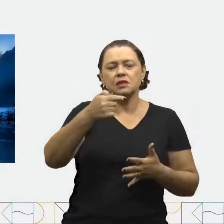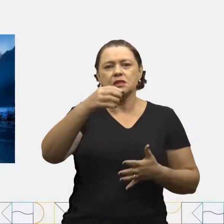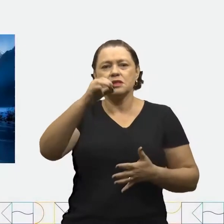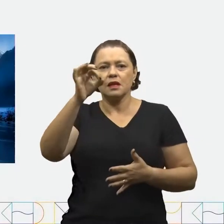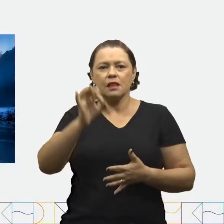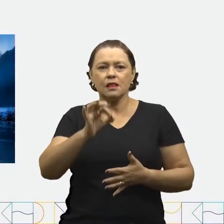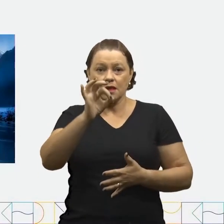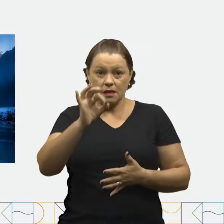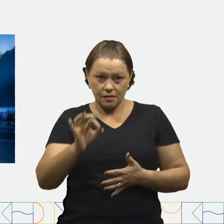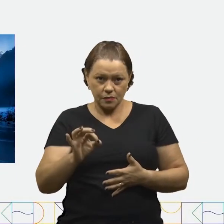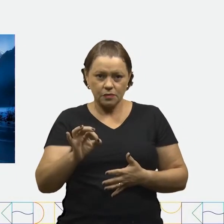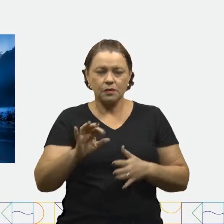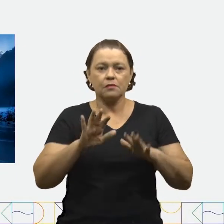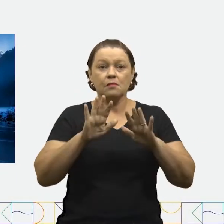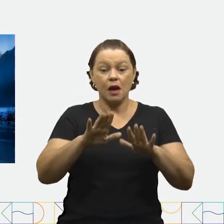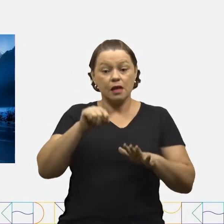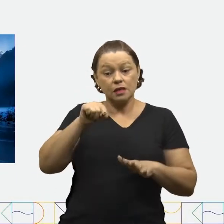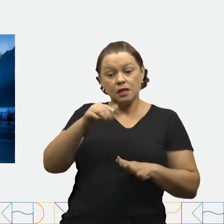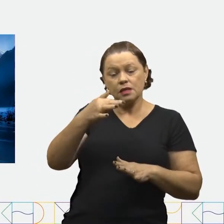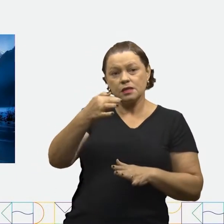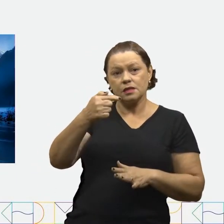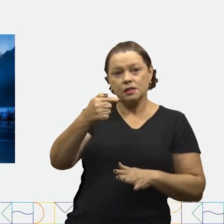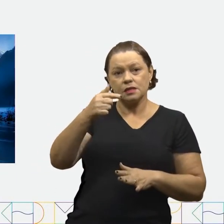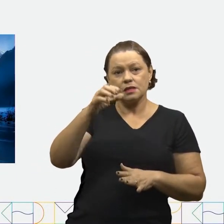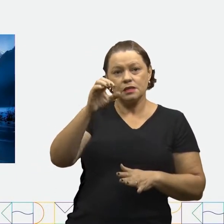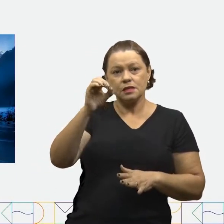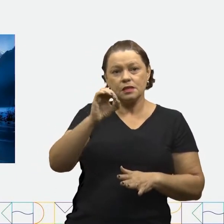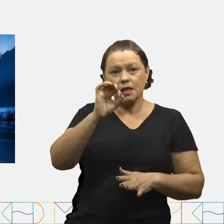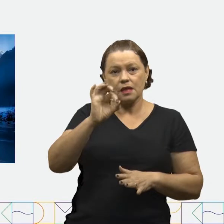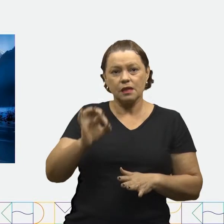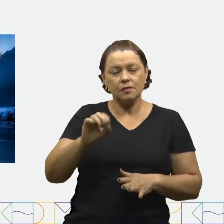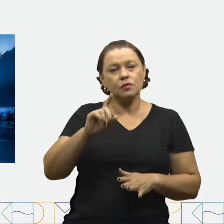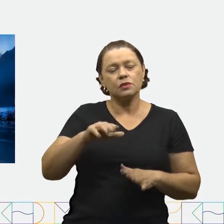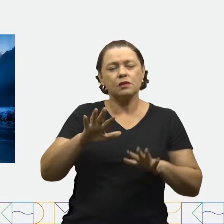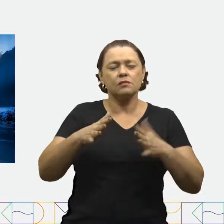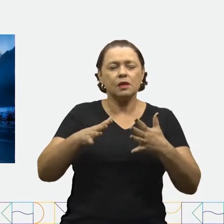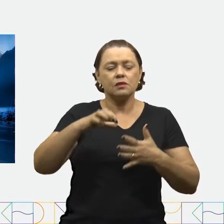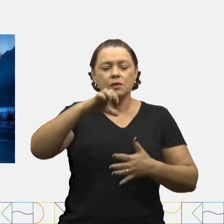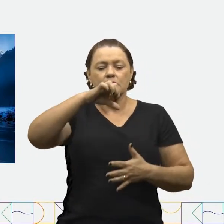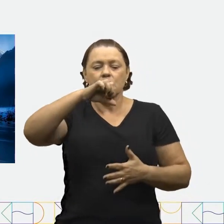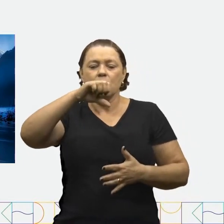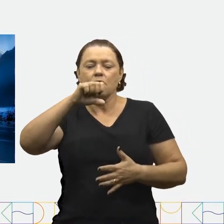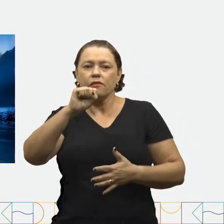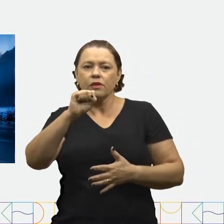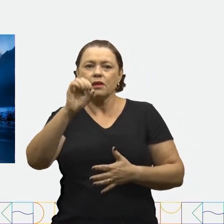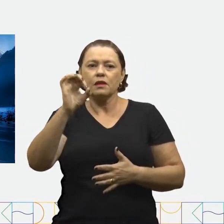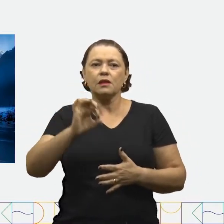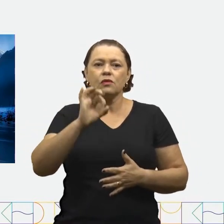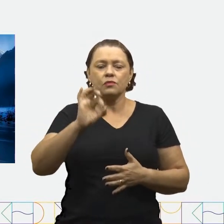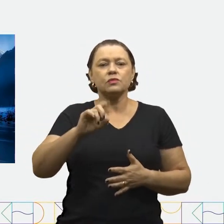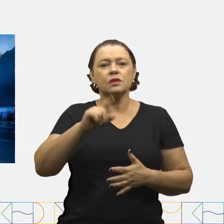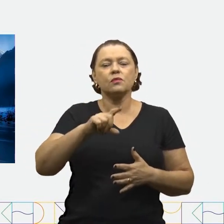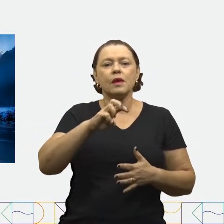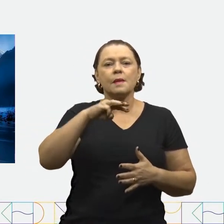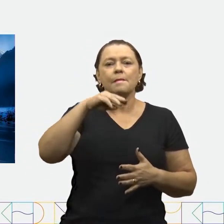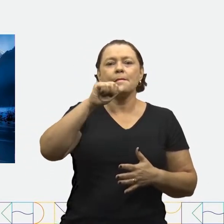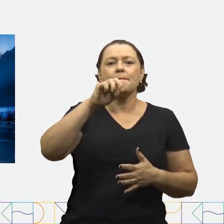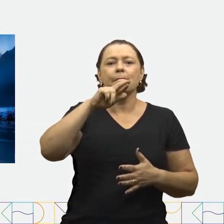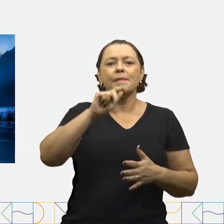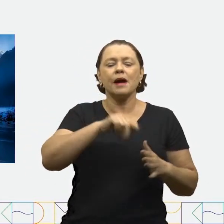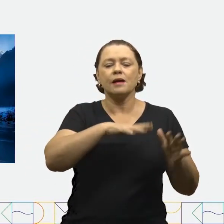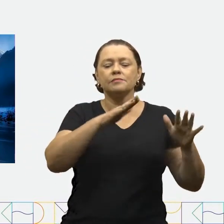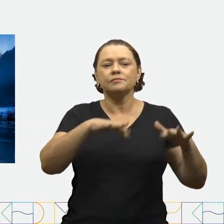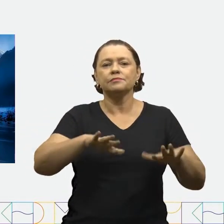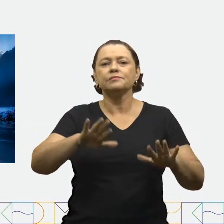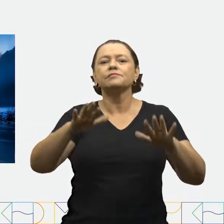70%, sendo que dos 70%, quase 98% são de água salgada, água que está